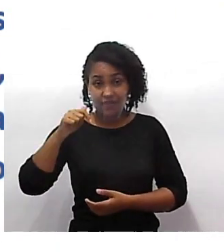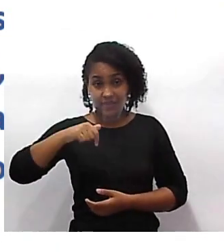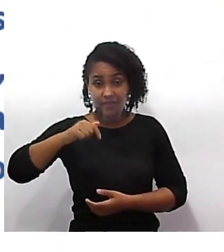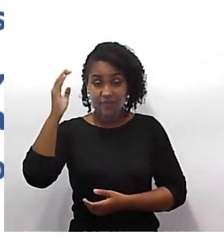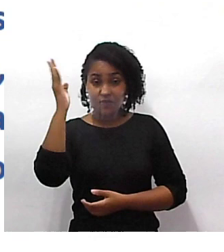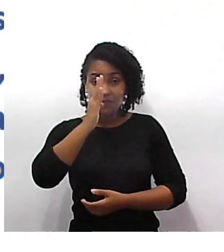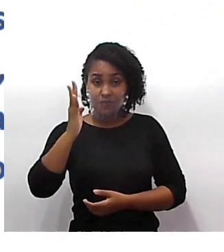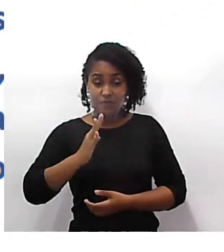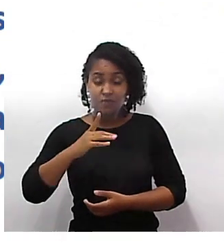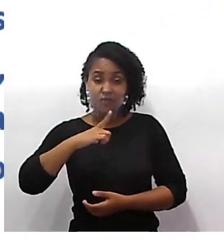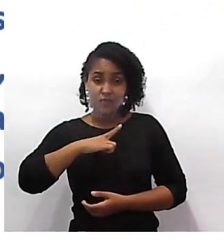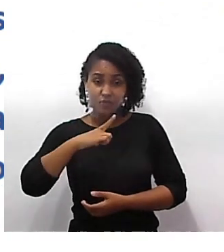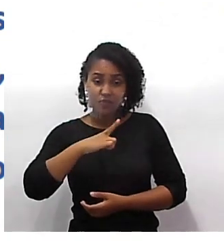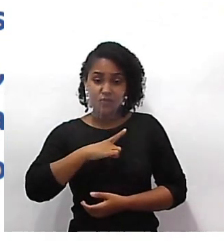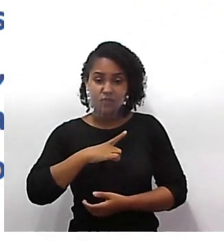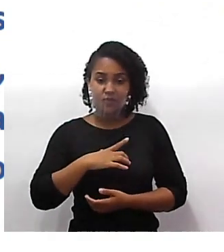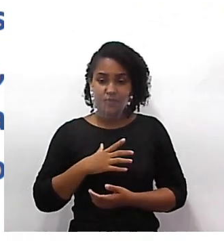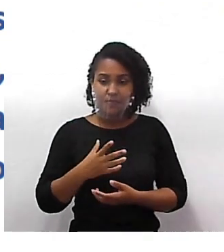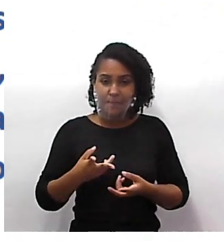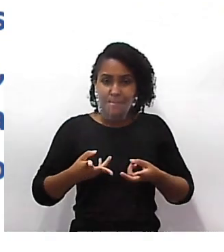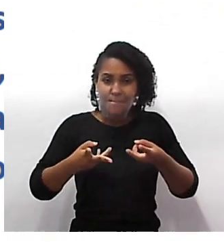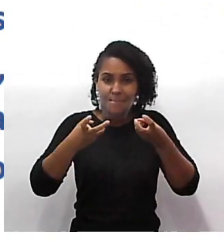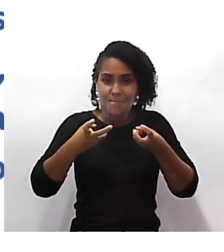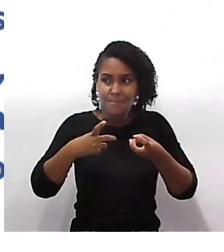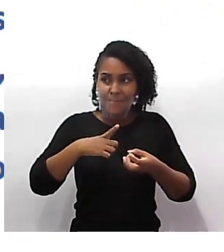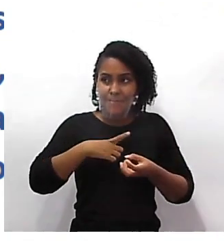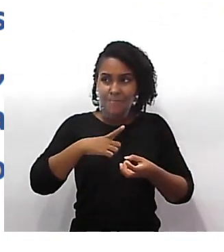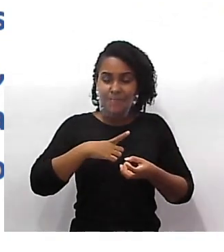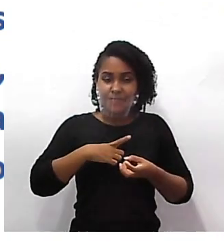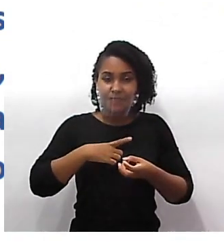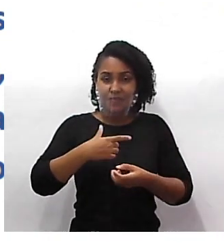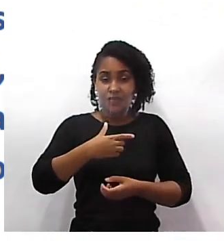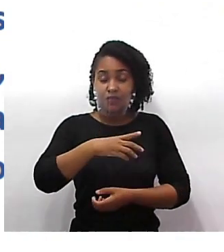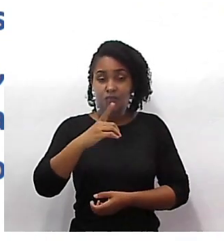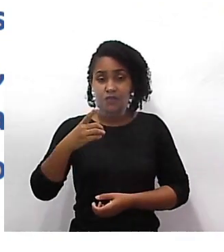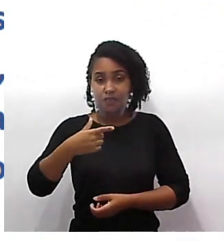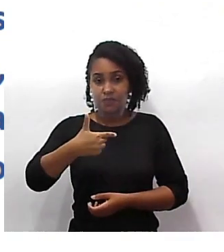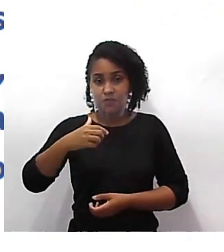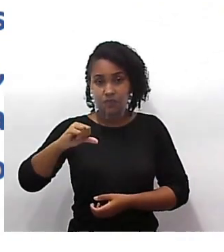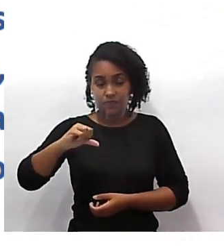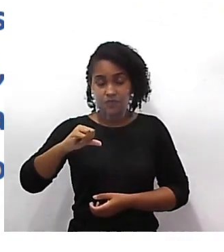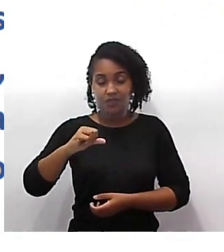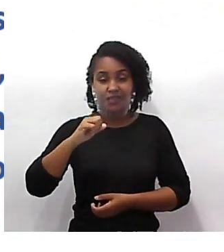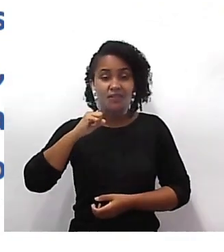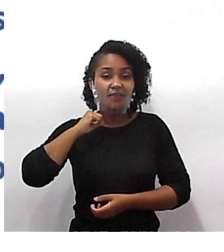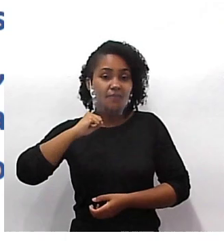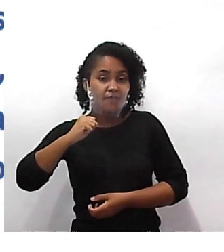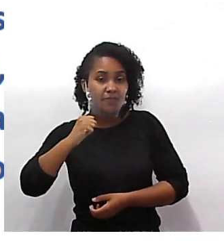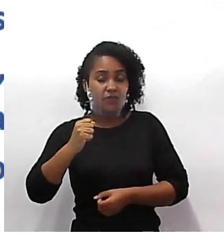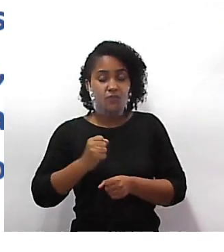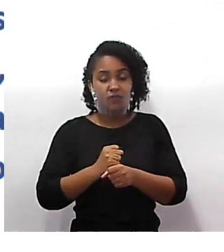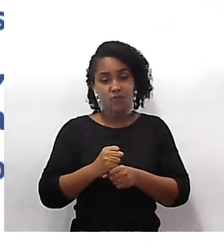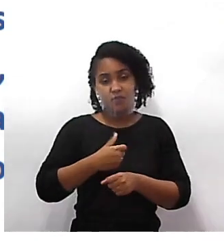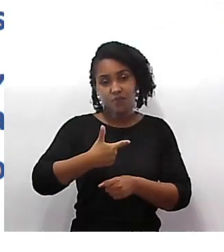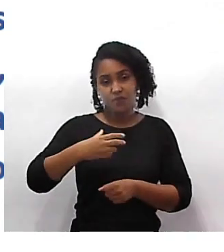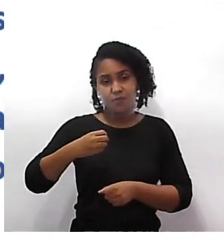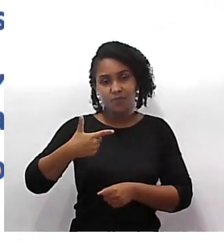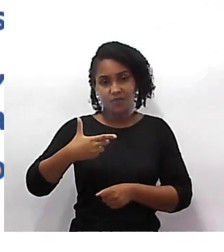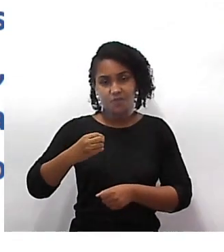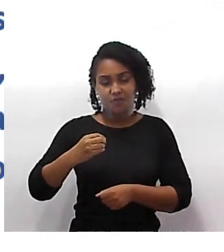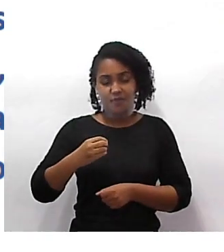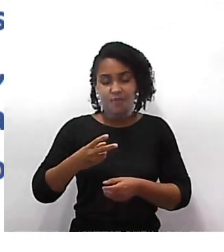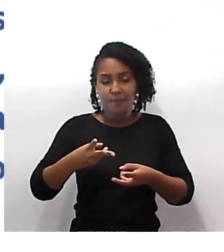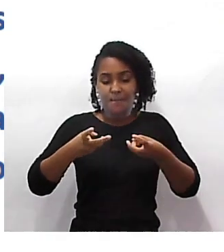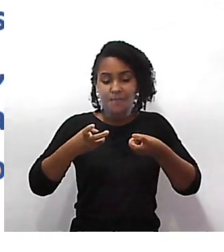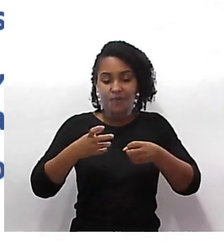Brasil, reconheceu no dia 29 de 4 de 2020 a Covid-19 como